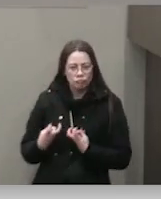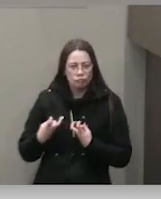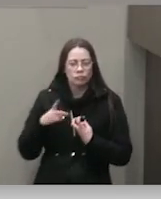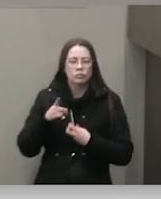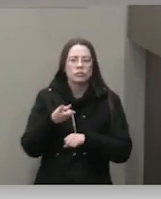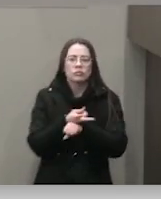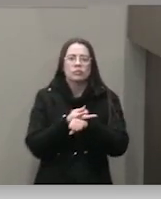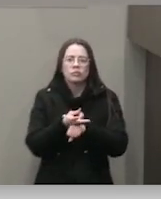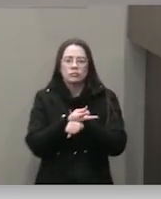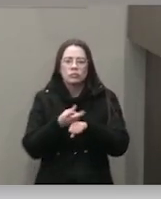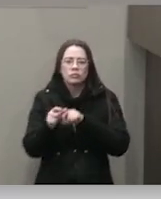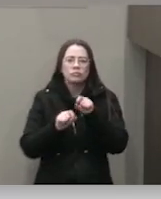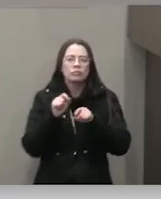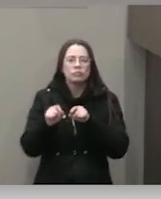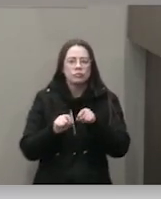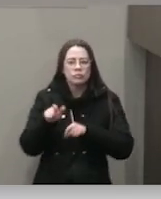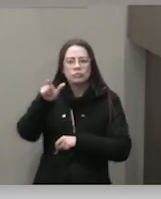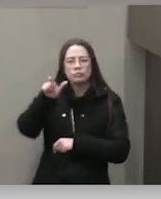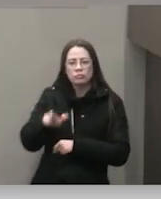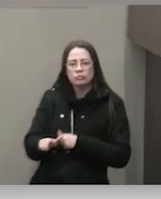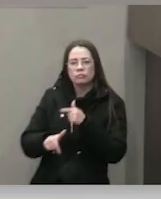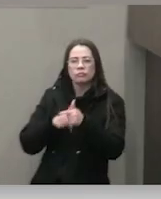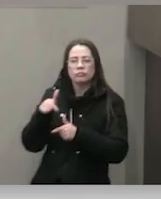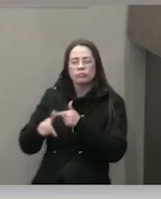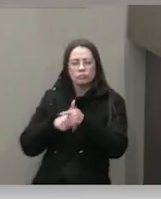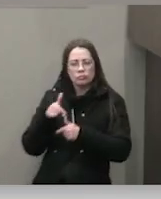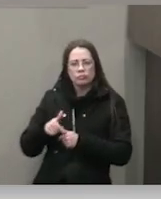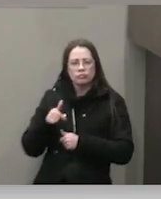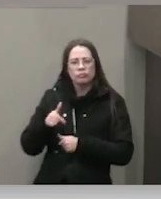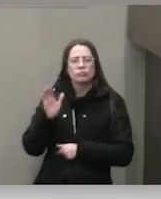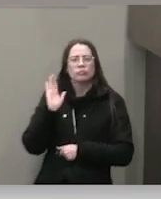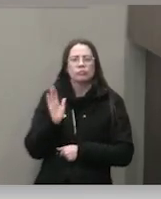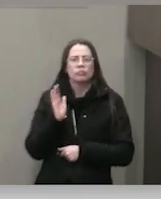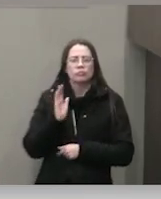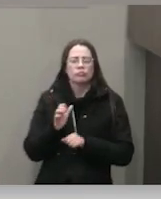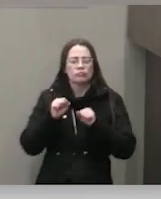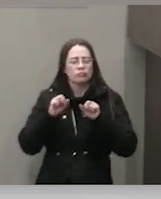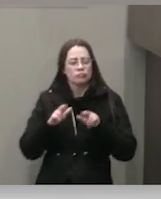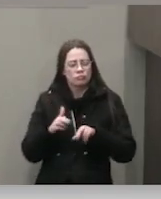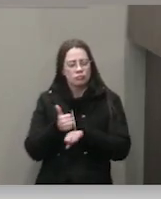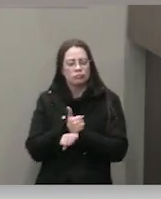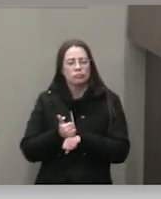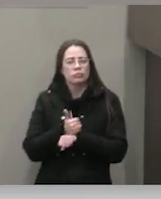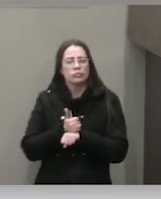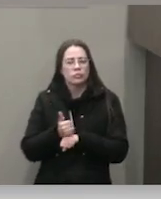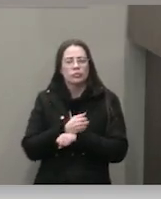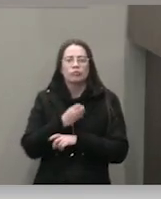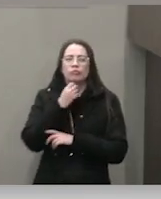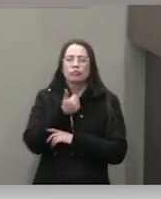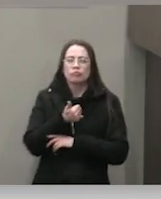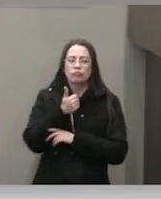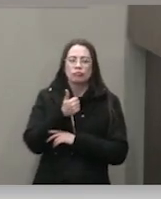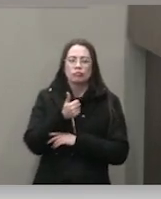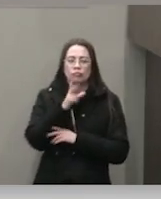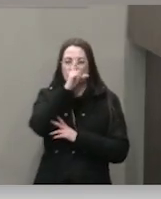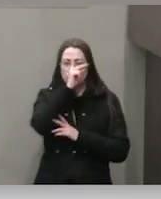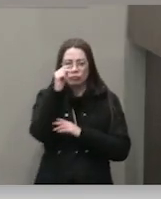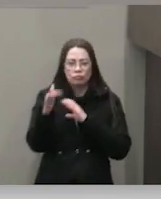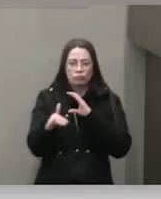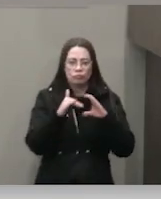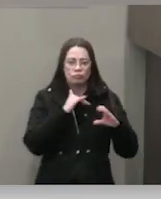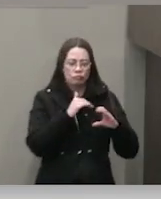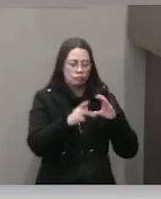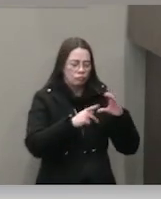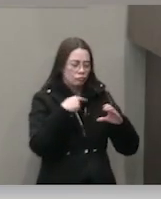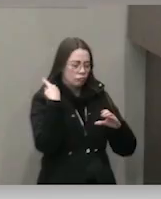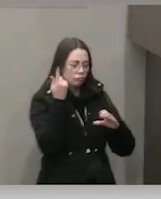busca incessante dos agentes de saúde há um bom tempo. E que bom que o Executivo Municipal manda para essa casa que nós possamos discutir com os